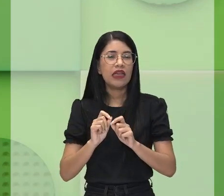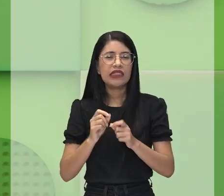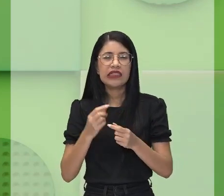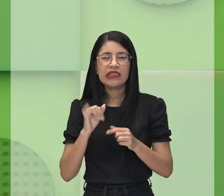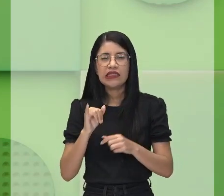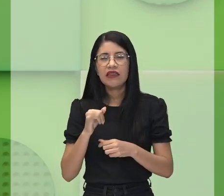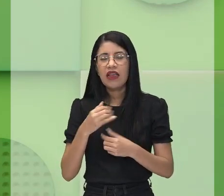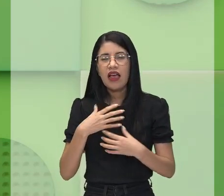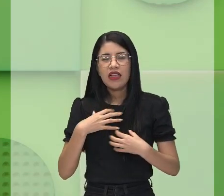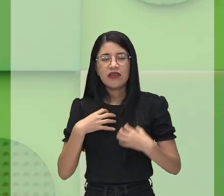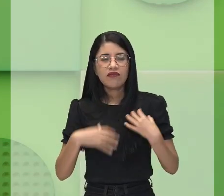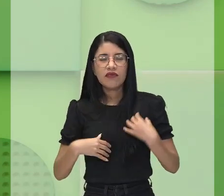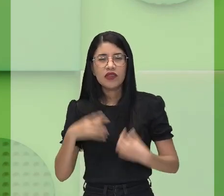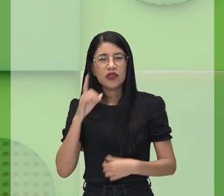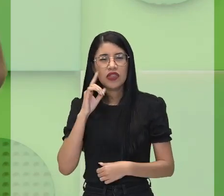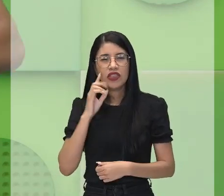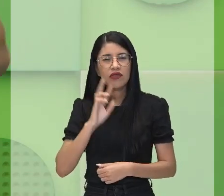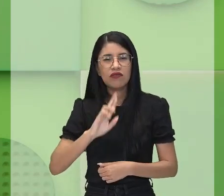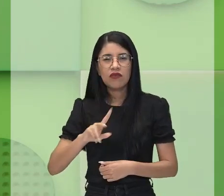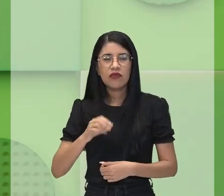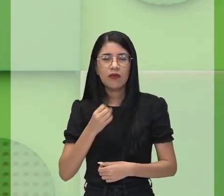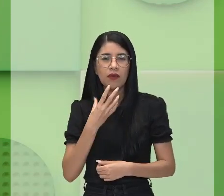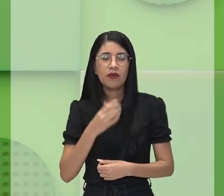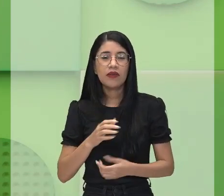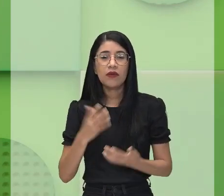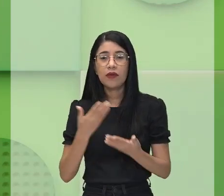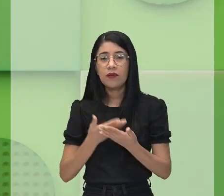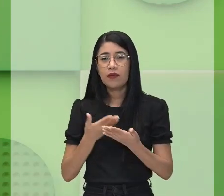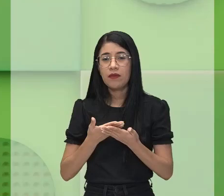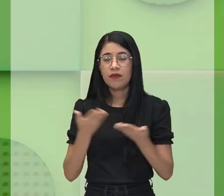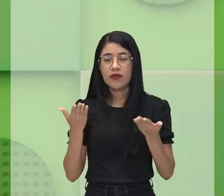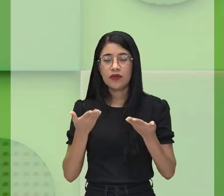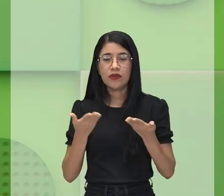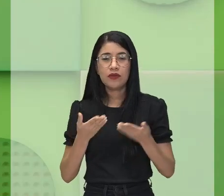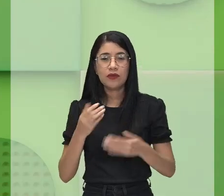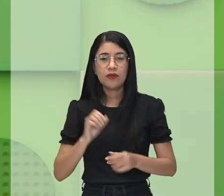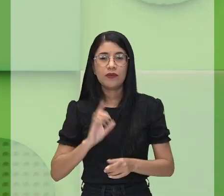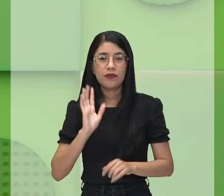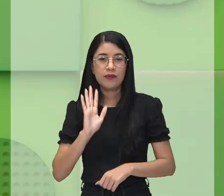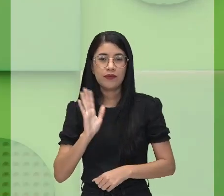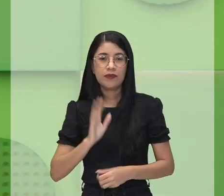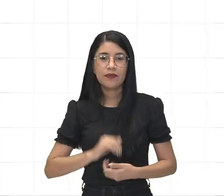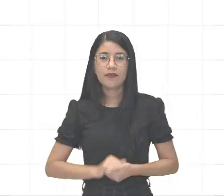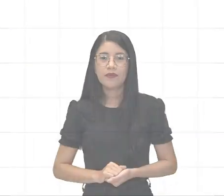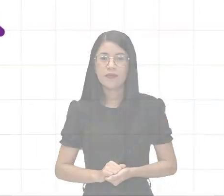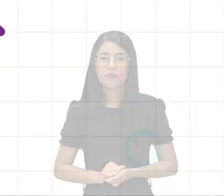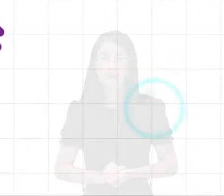bem no seu dia a dia. Esse foi o tema da nossa aula. Tchau!